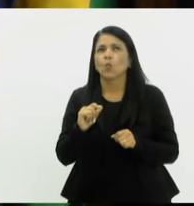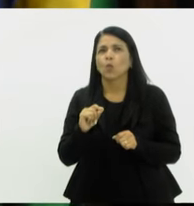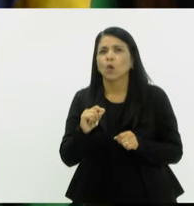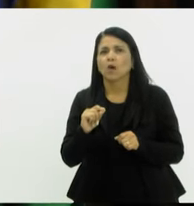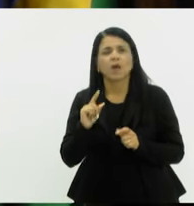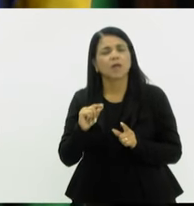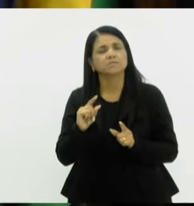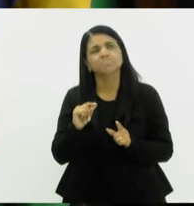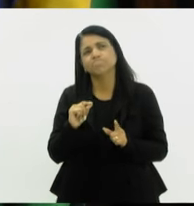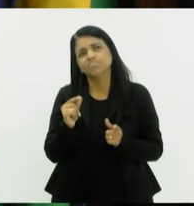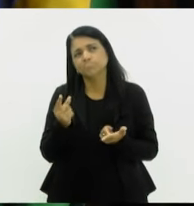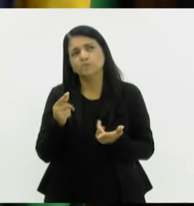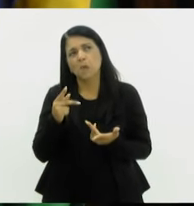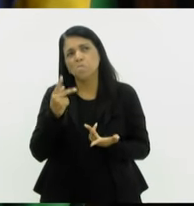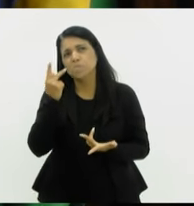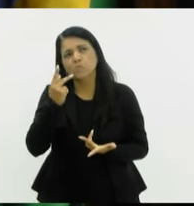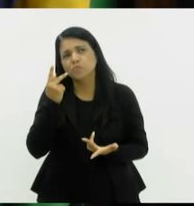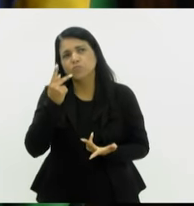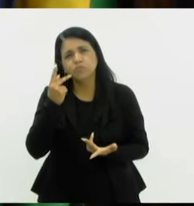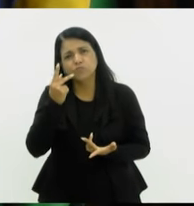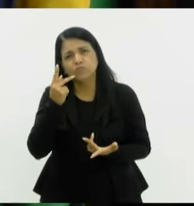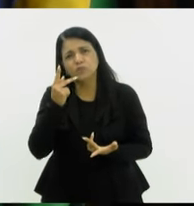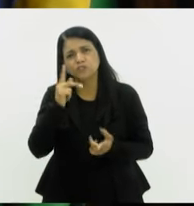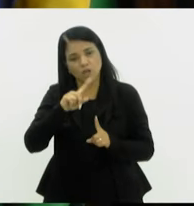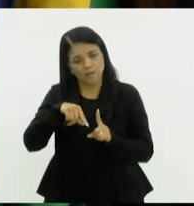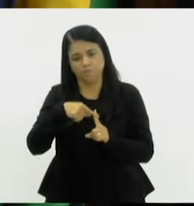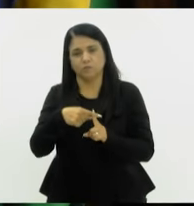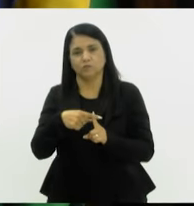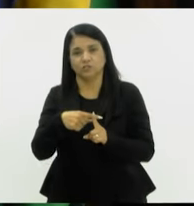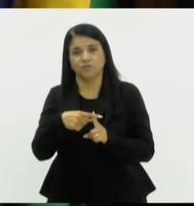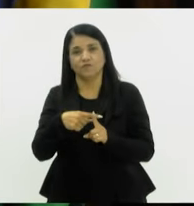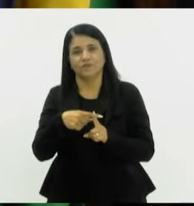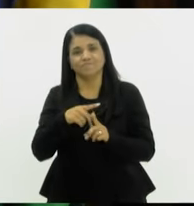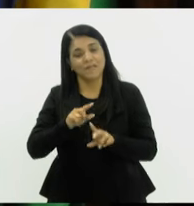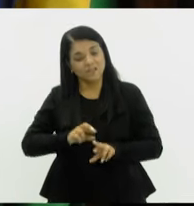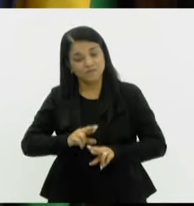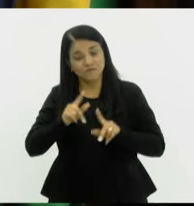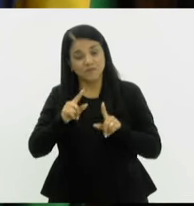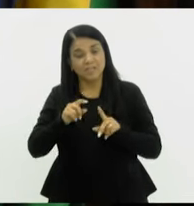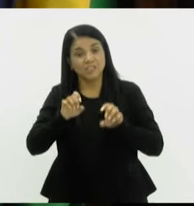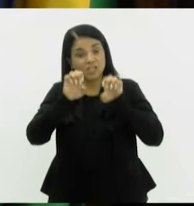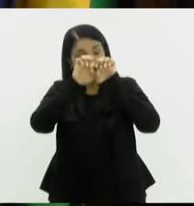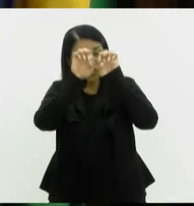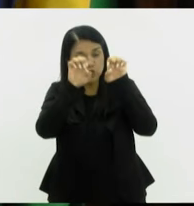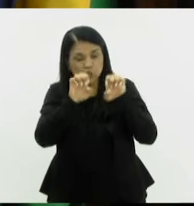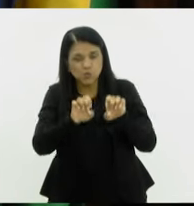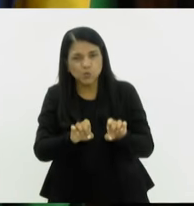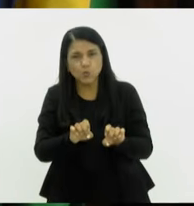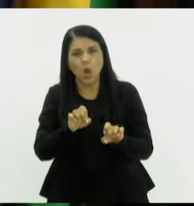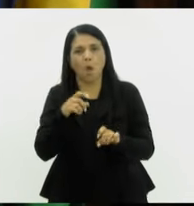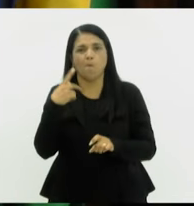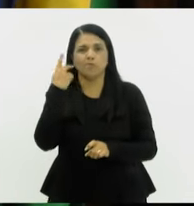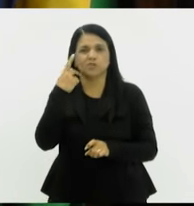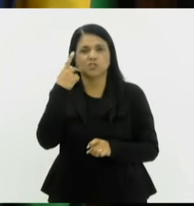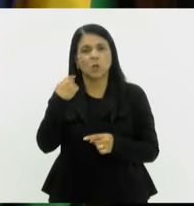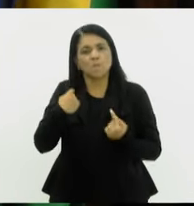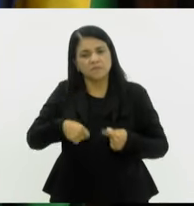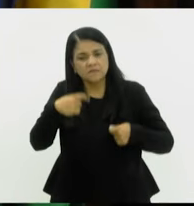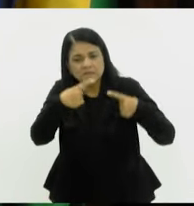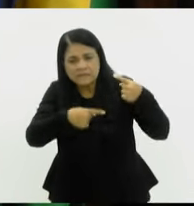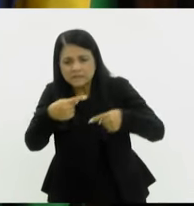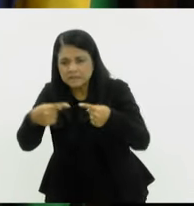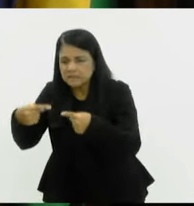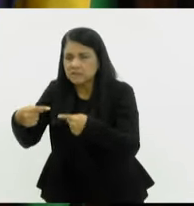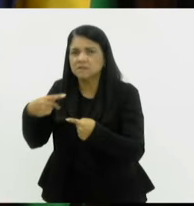apenas chamar de política afirmativa mas estrutural é preciso ter debate político é preciso que as